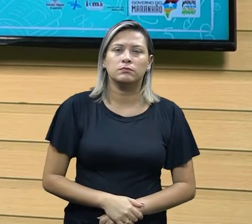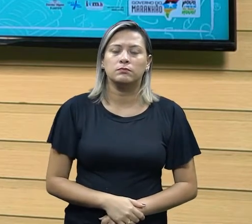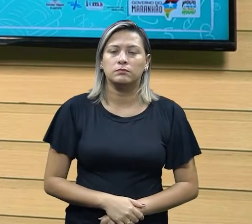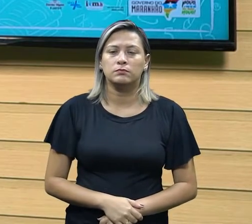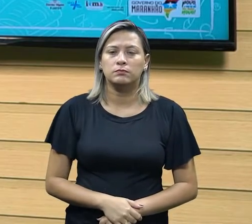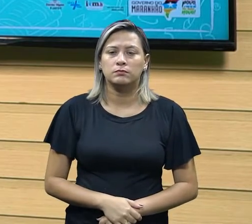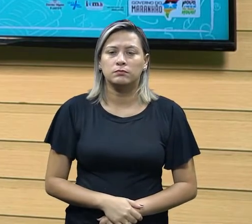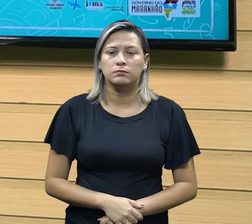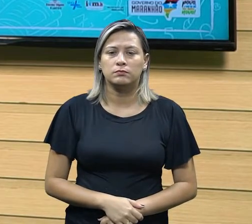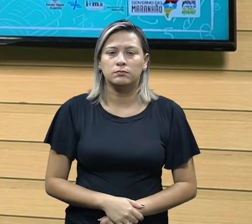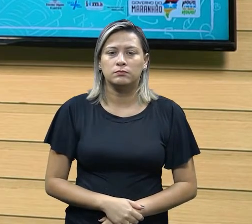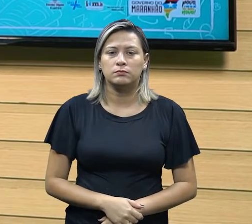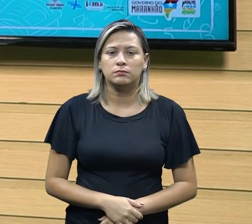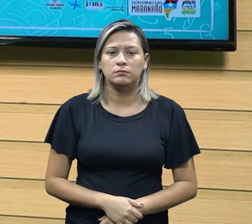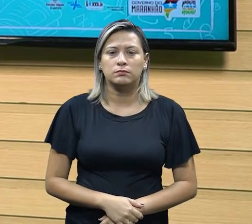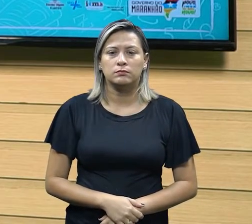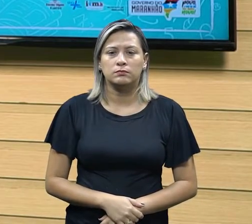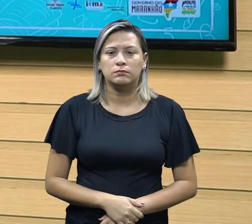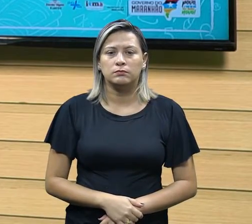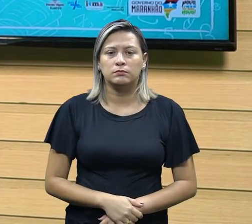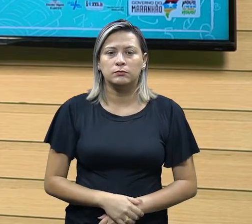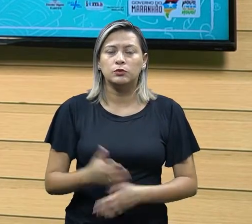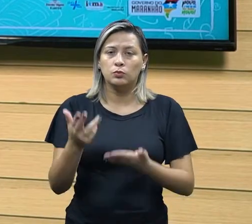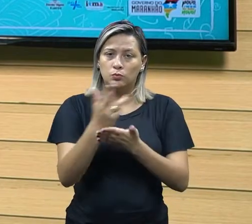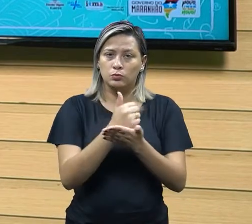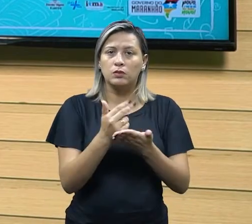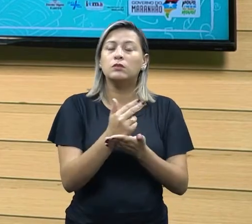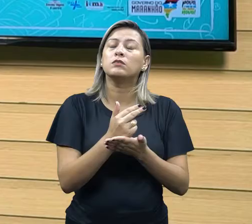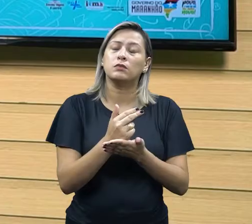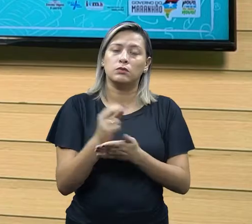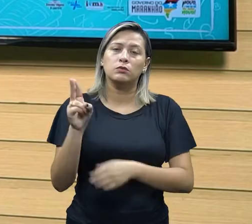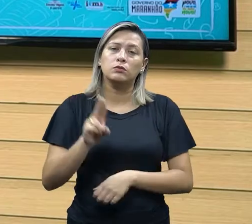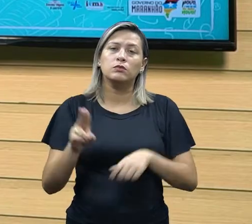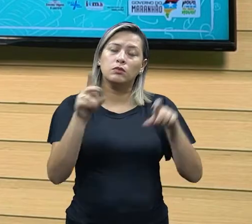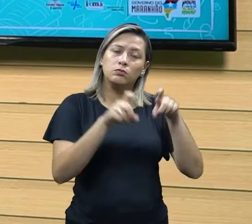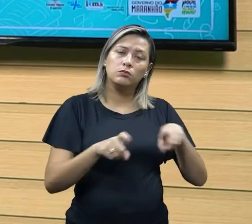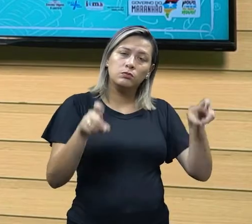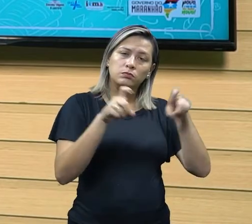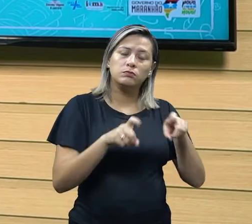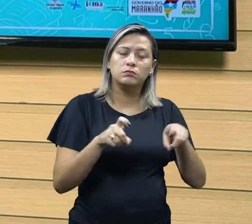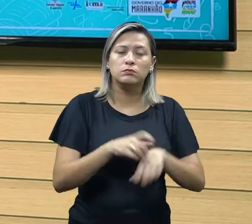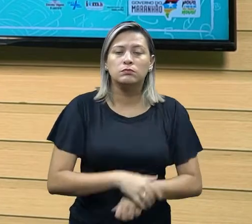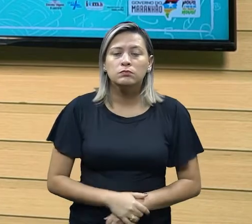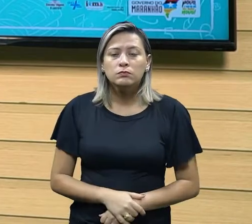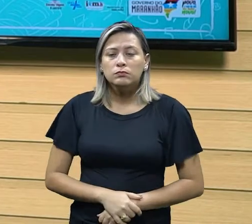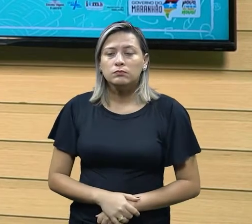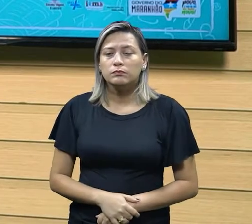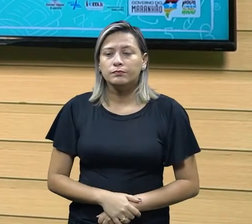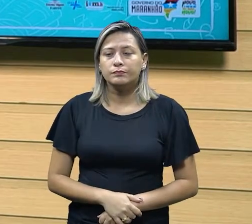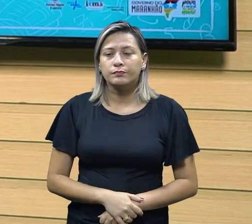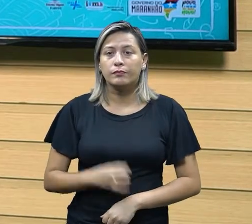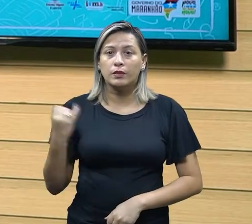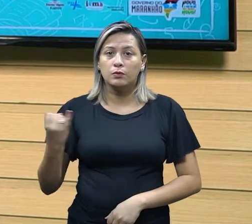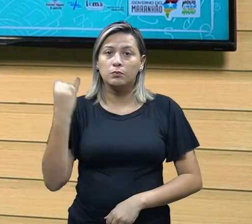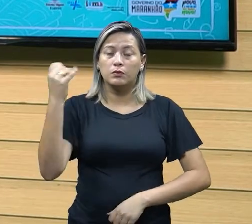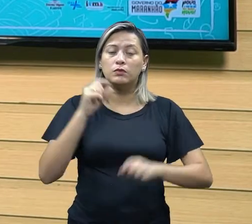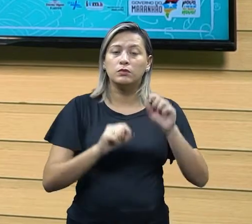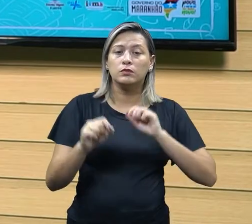parte da nossa página do AutoCAD. O importante é